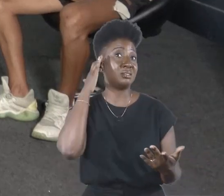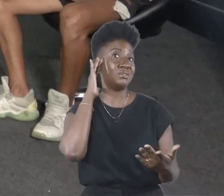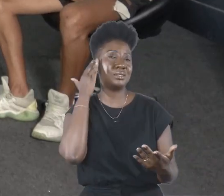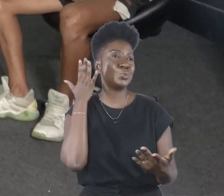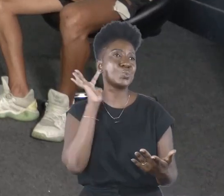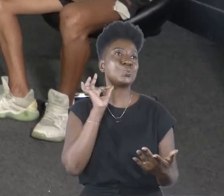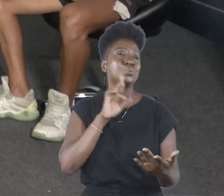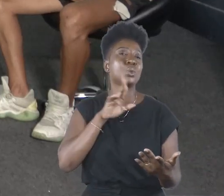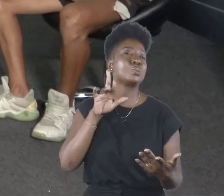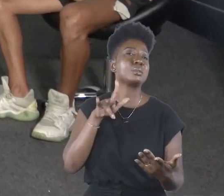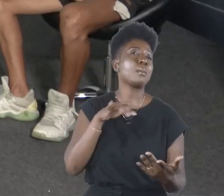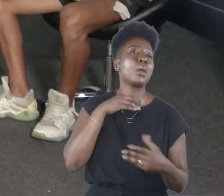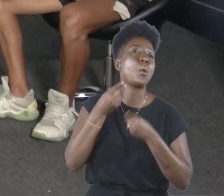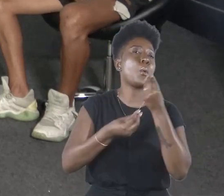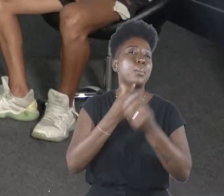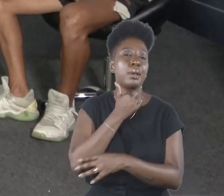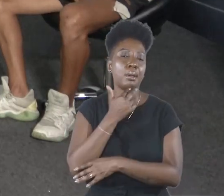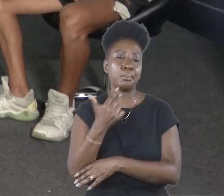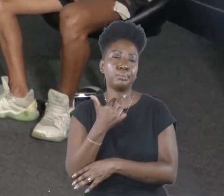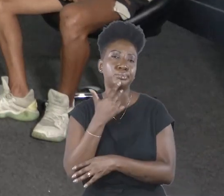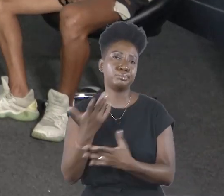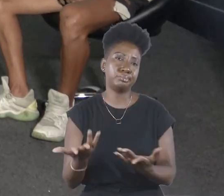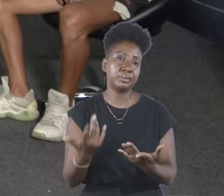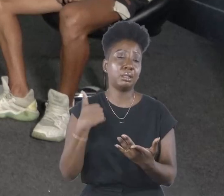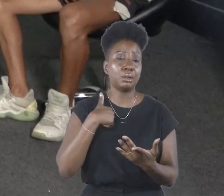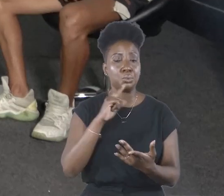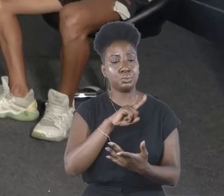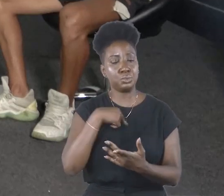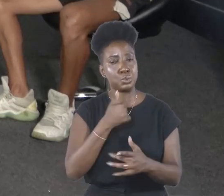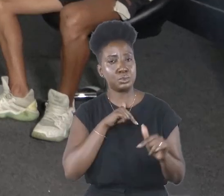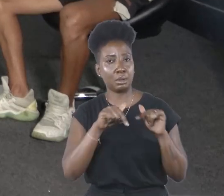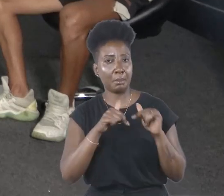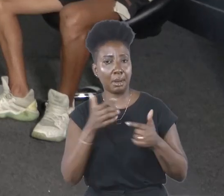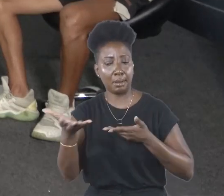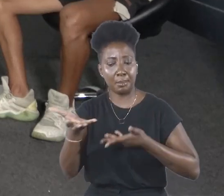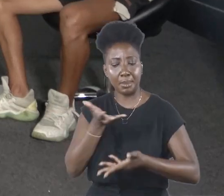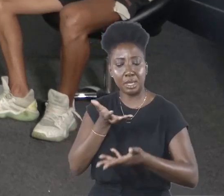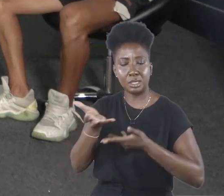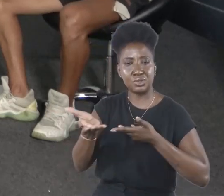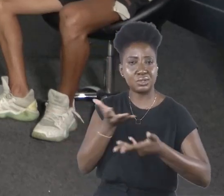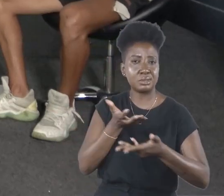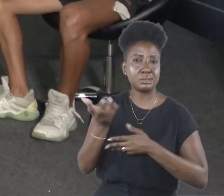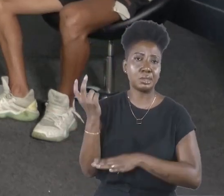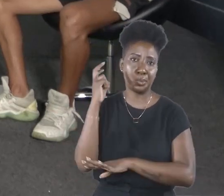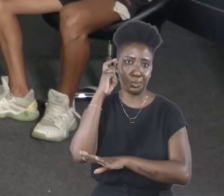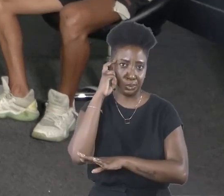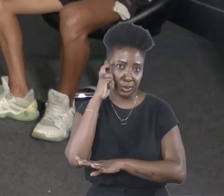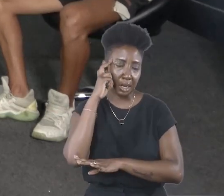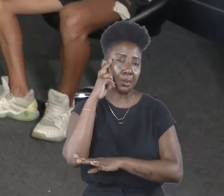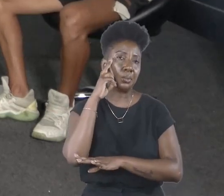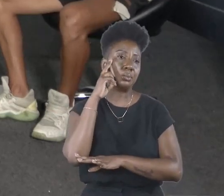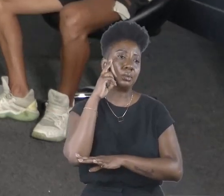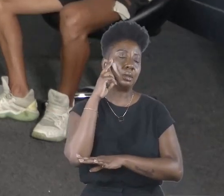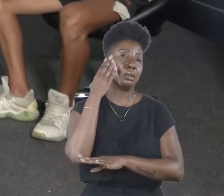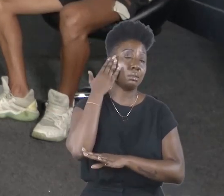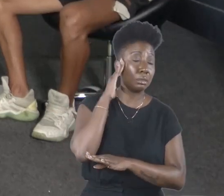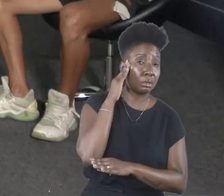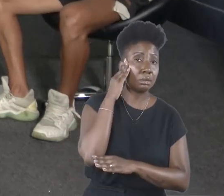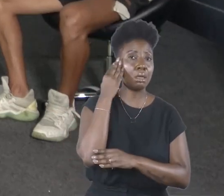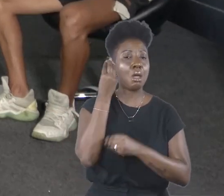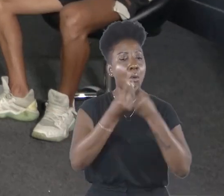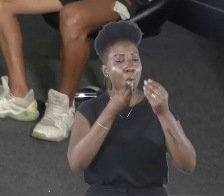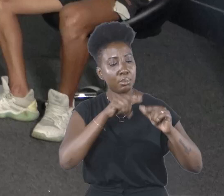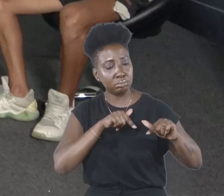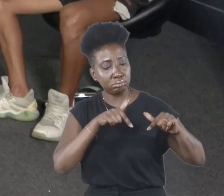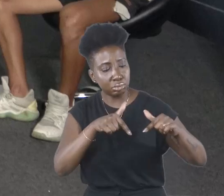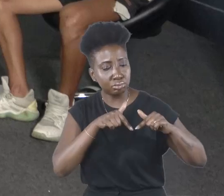essas capacitações não é capacitações... É menos pedagógica, mas é mais prática, adaptado em função do qual público que está na nossa frente.